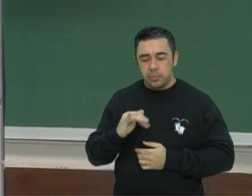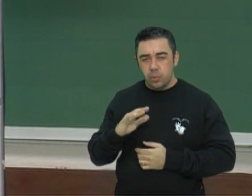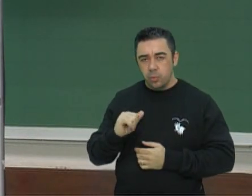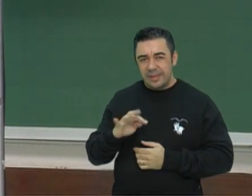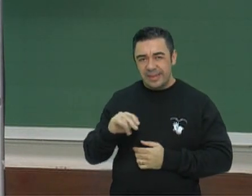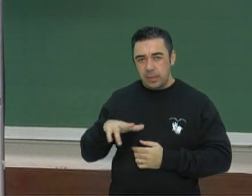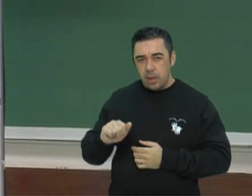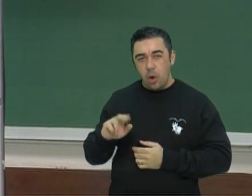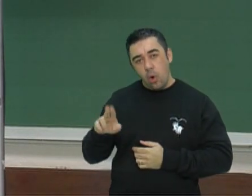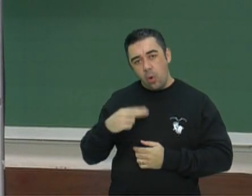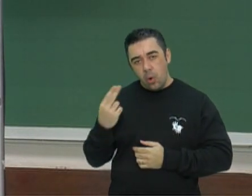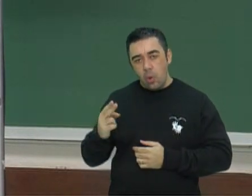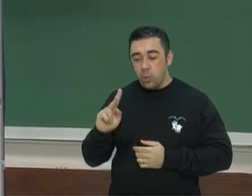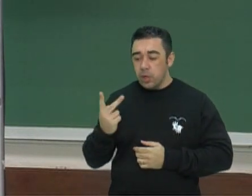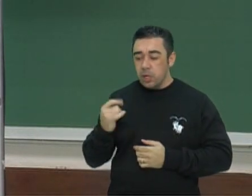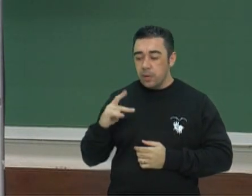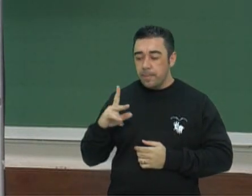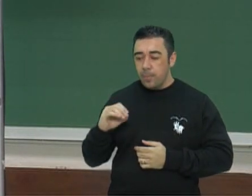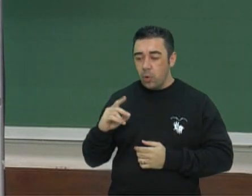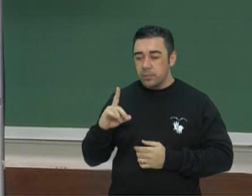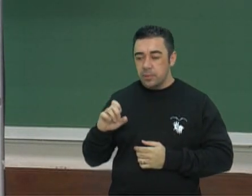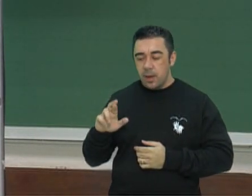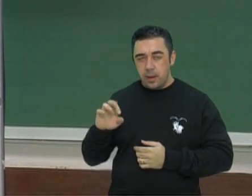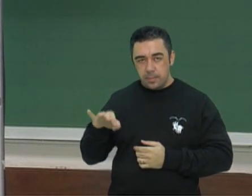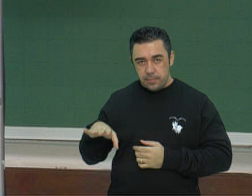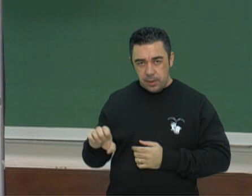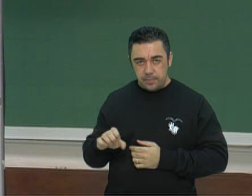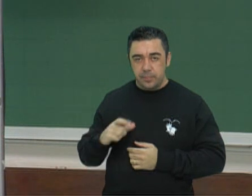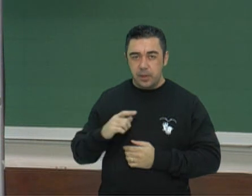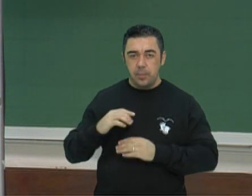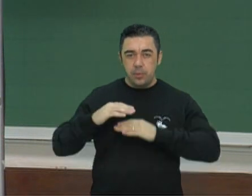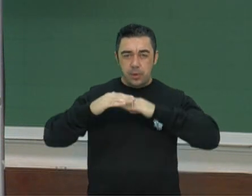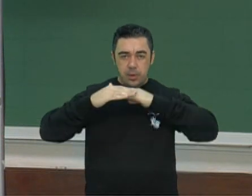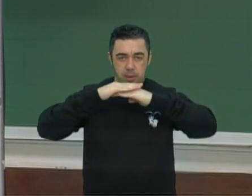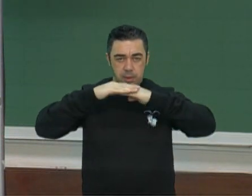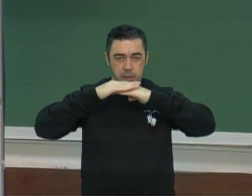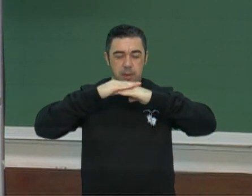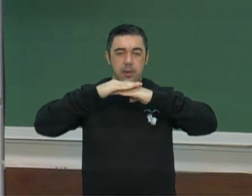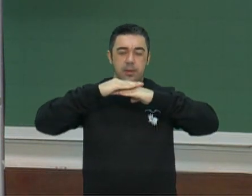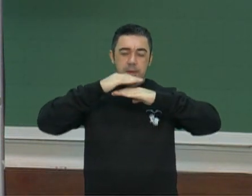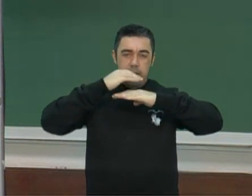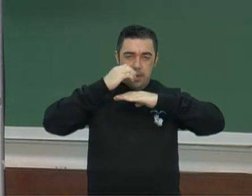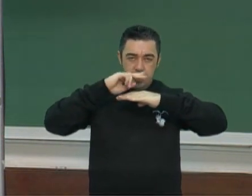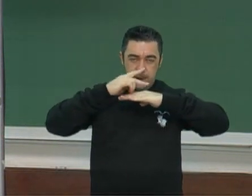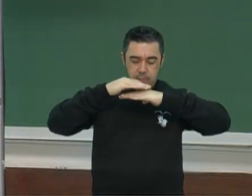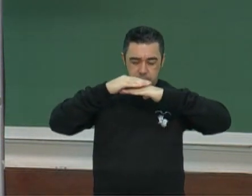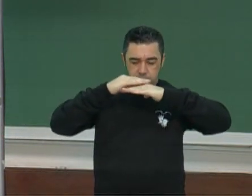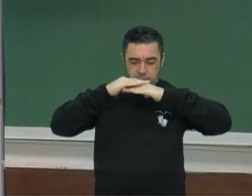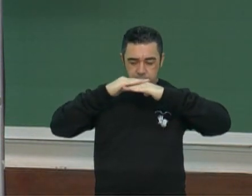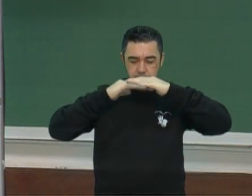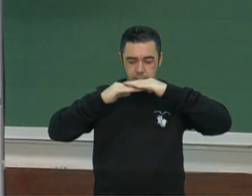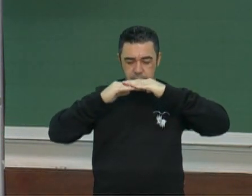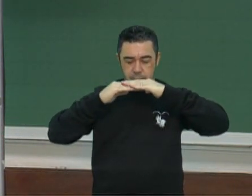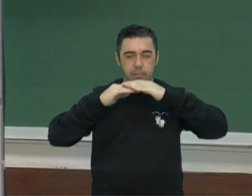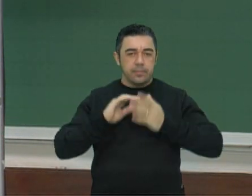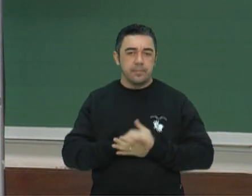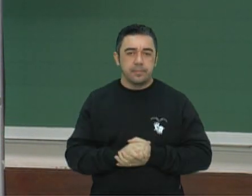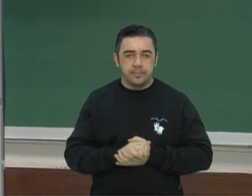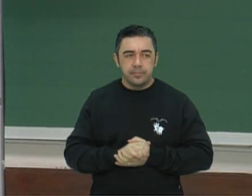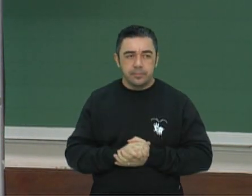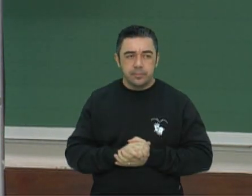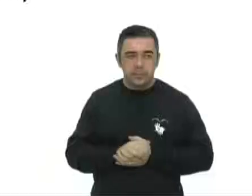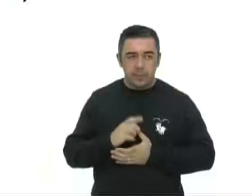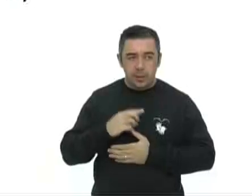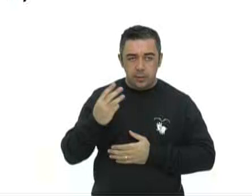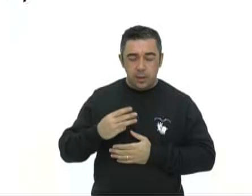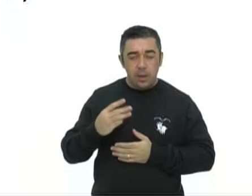ou hipoderme. Então, nós temos na pele a derme, a epiderme, a derme e a hipoderme embaixo. Ele